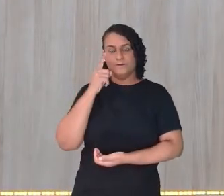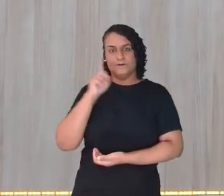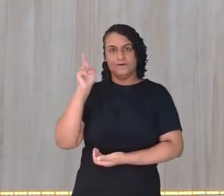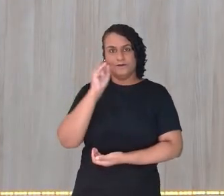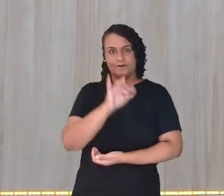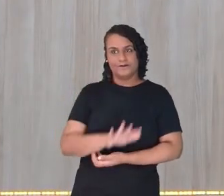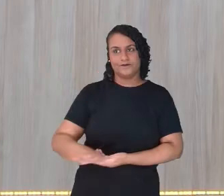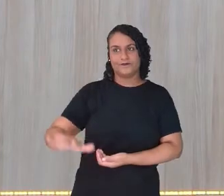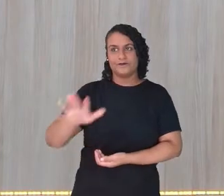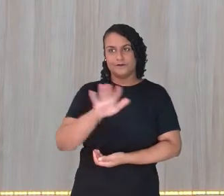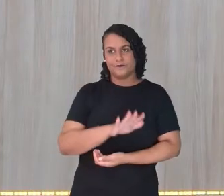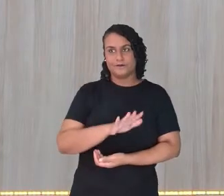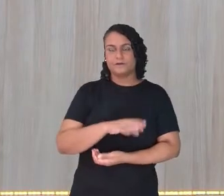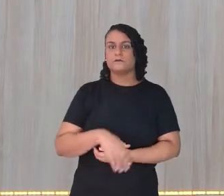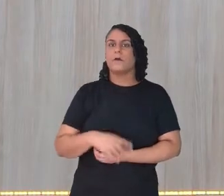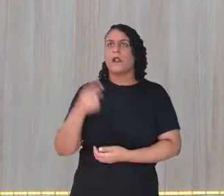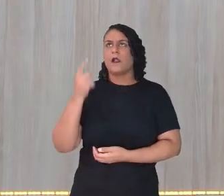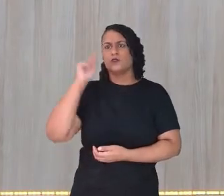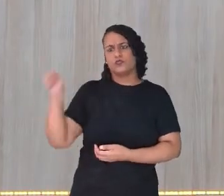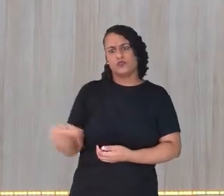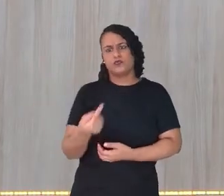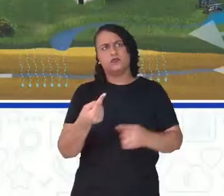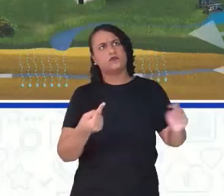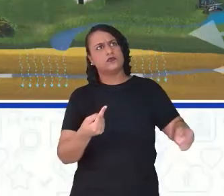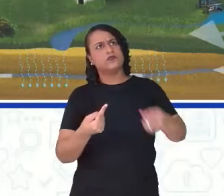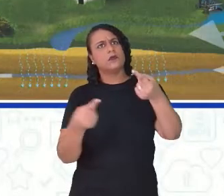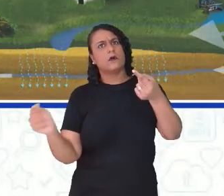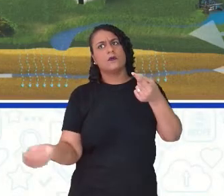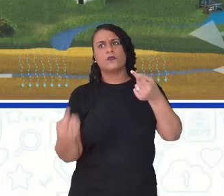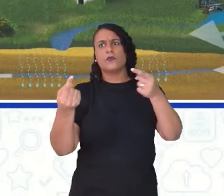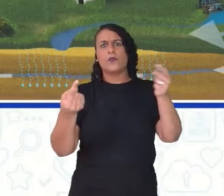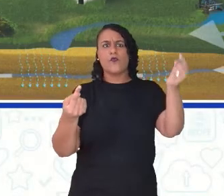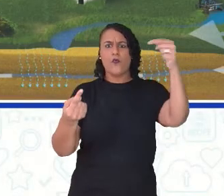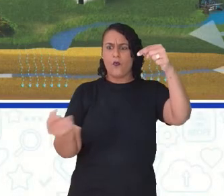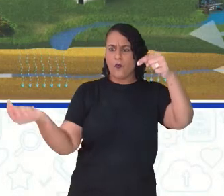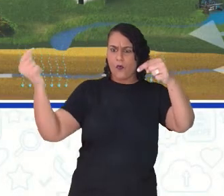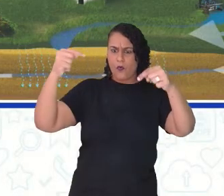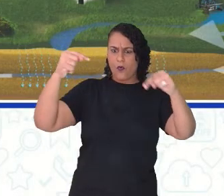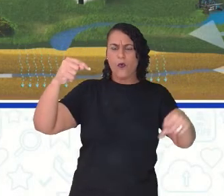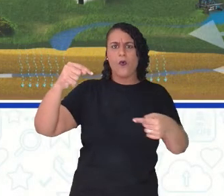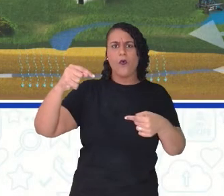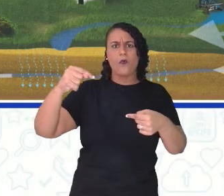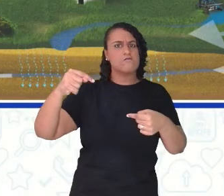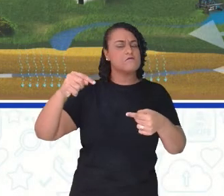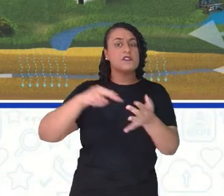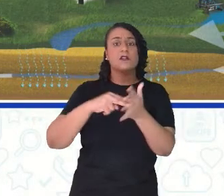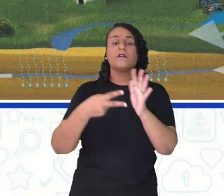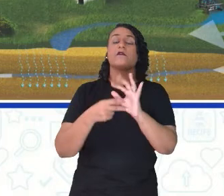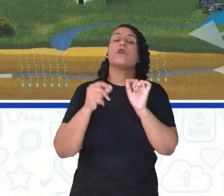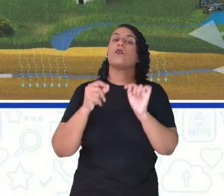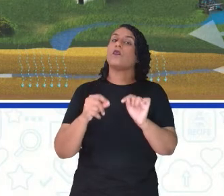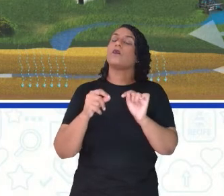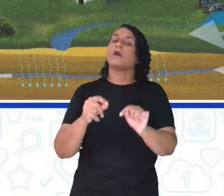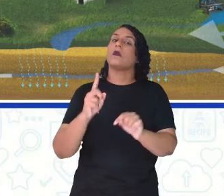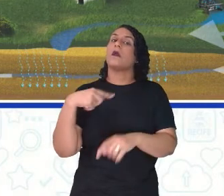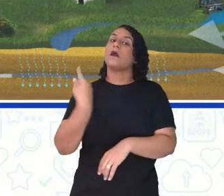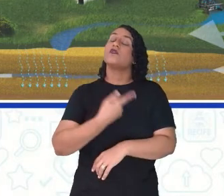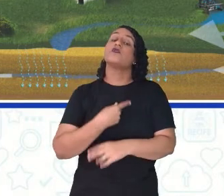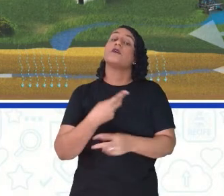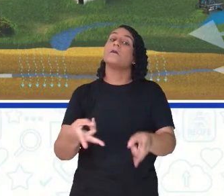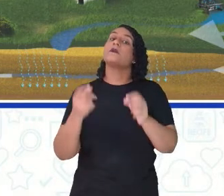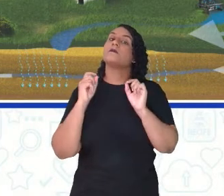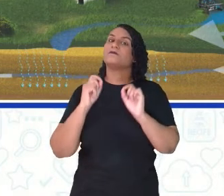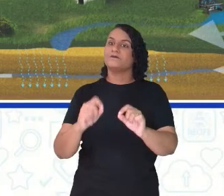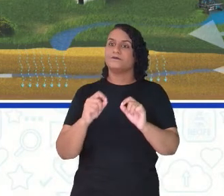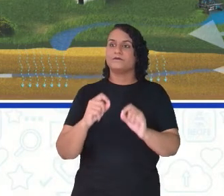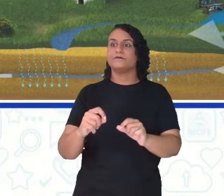de setas, pessoal. Observe o que essas setas estão querendo dizer. O que a gente consegue ver? Então, existe